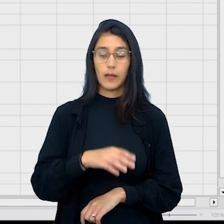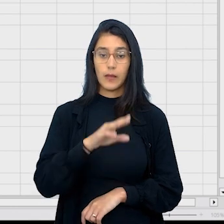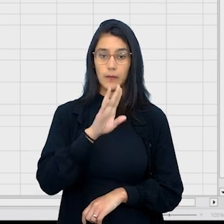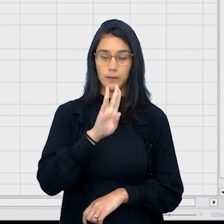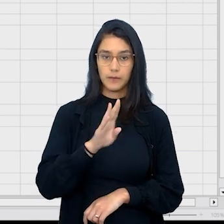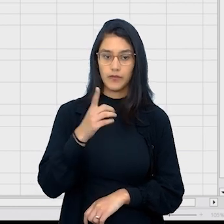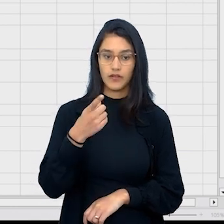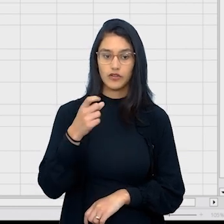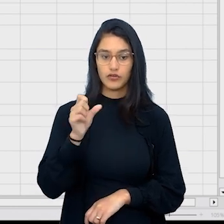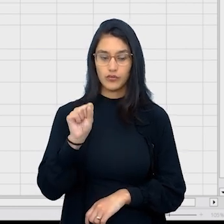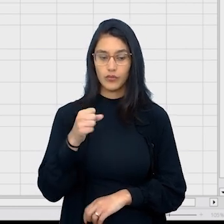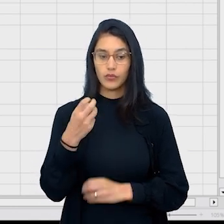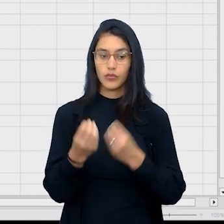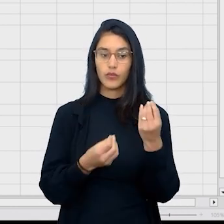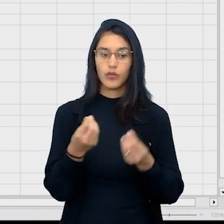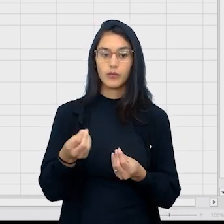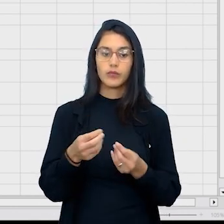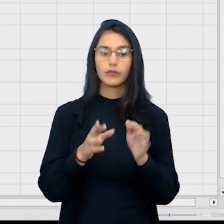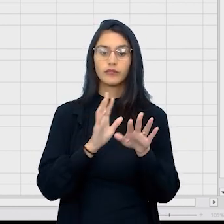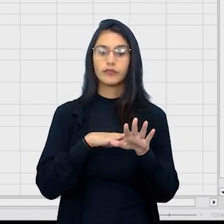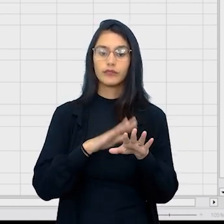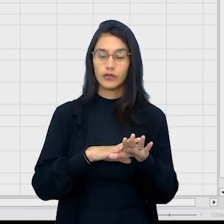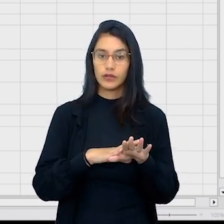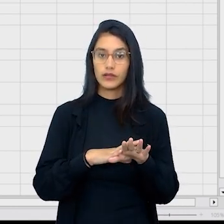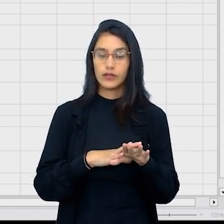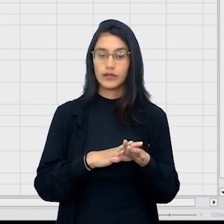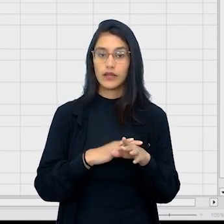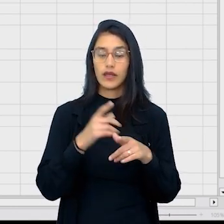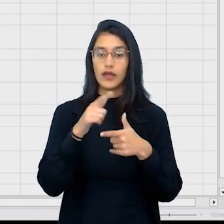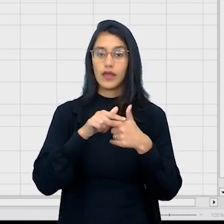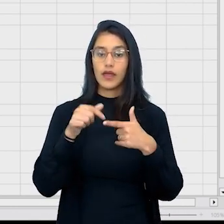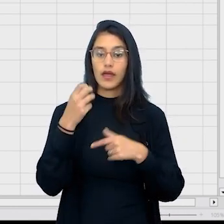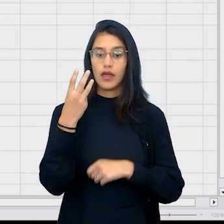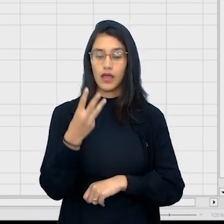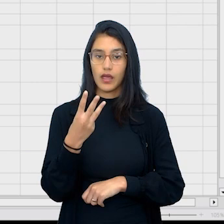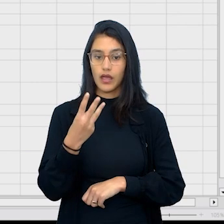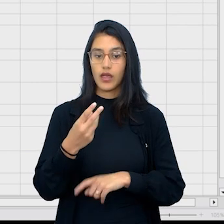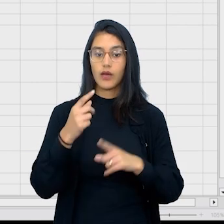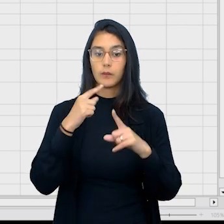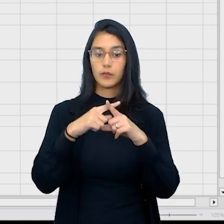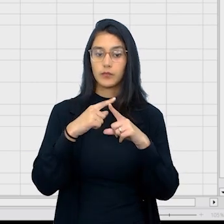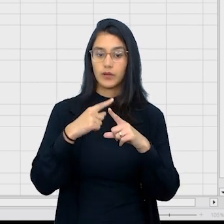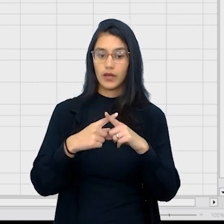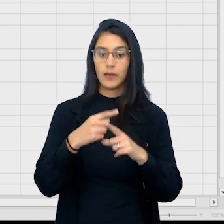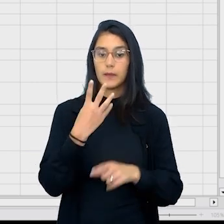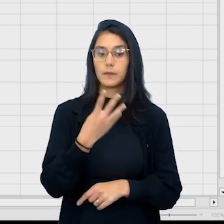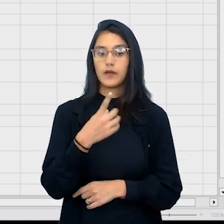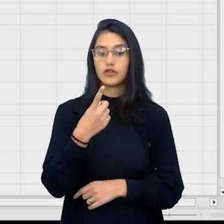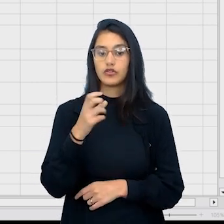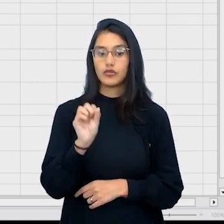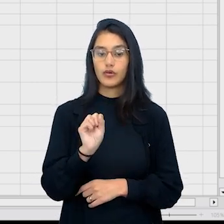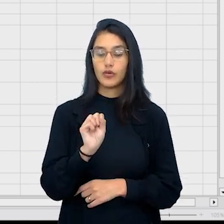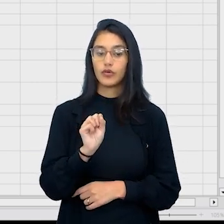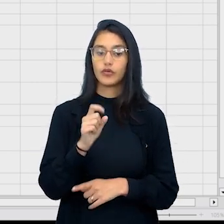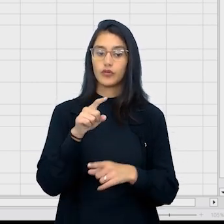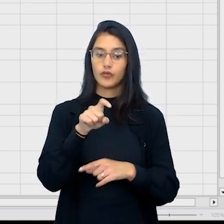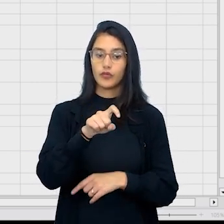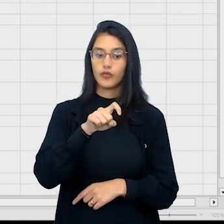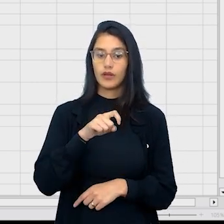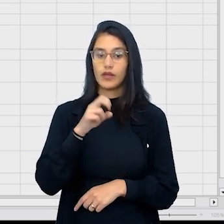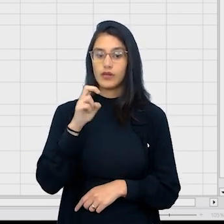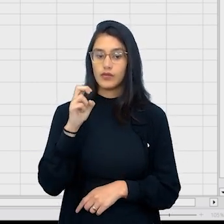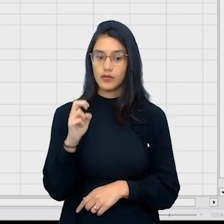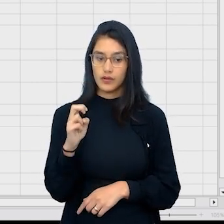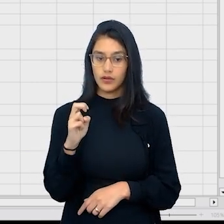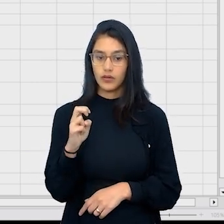B18. Então, como que a gente resolve, né, a regra de 3? Vou multiplicar B18 vezes o 5,